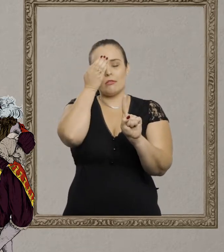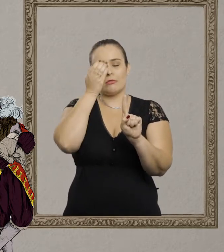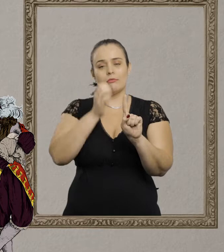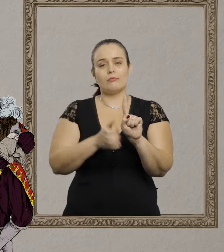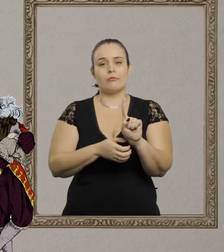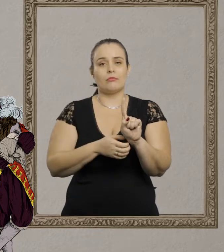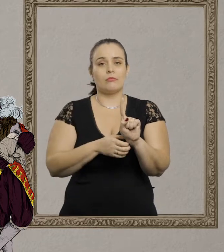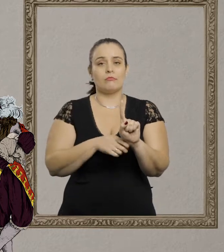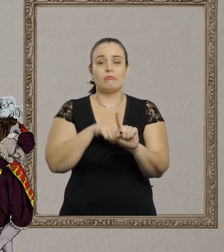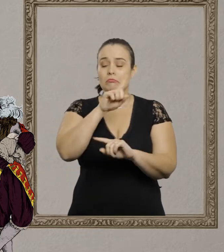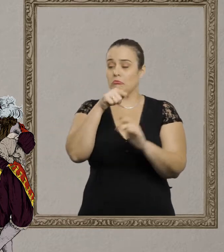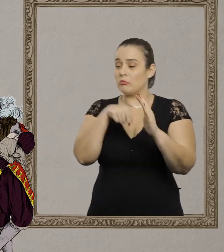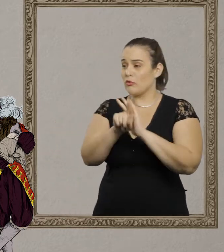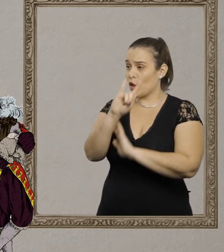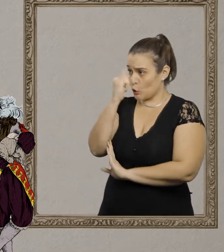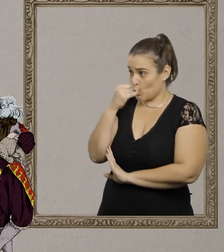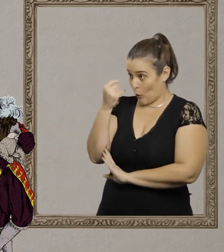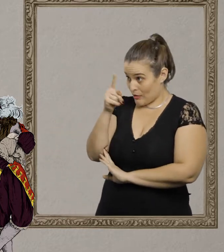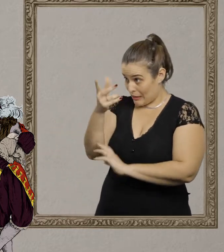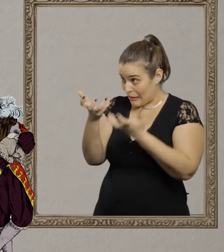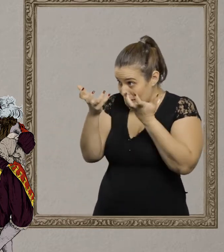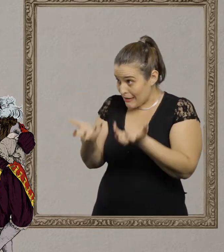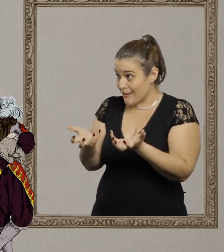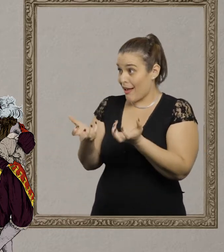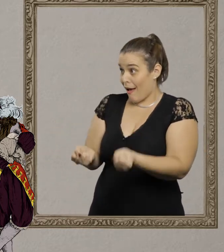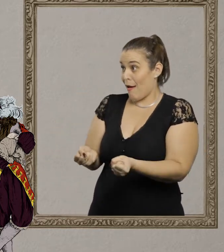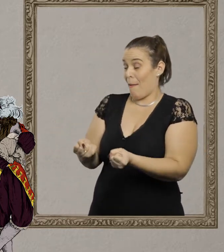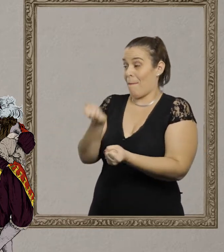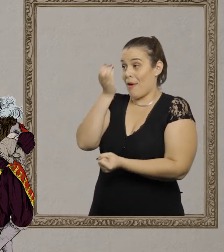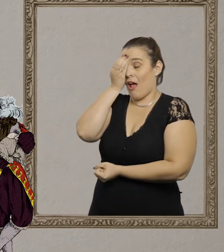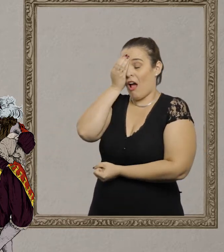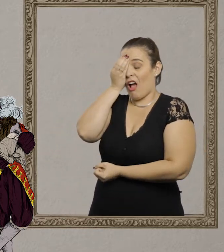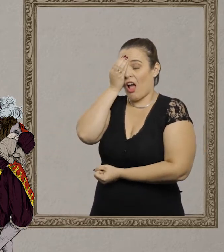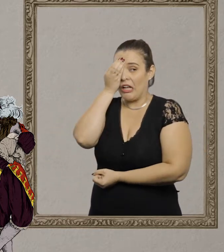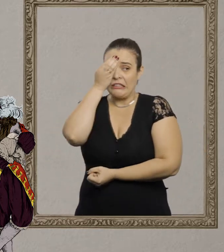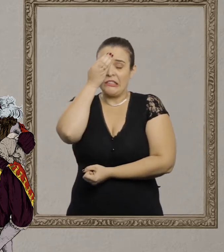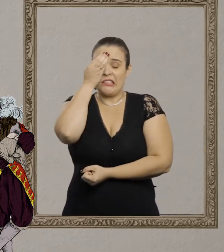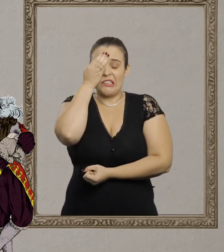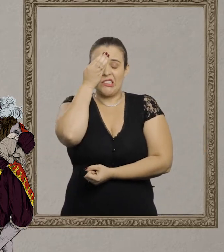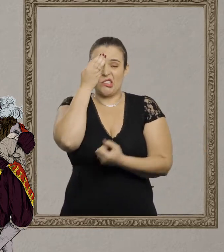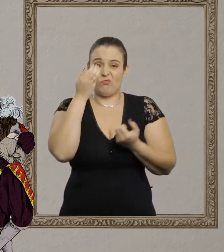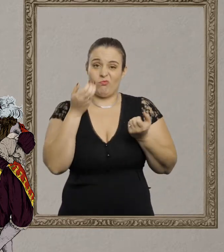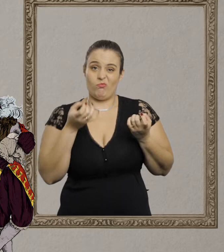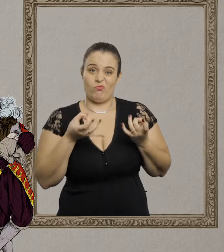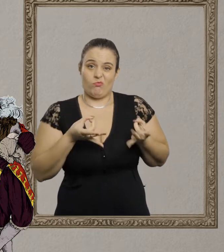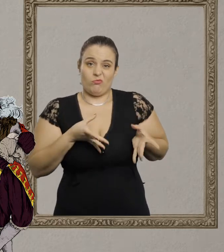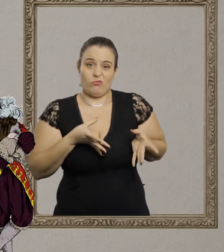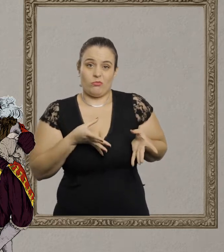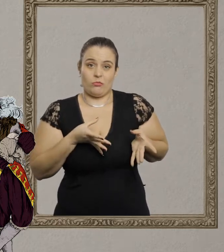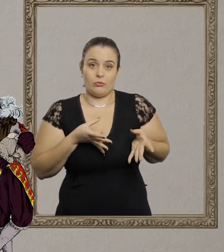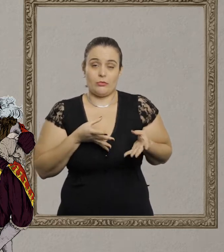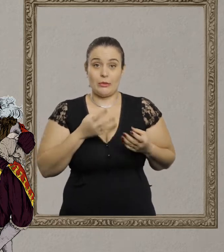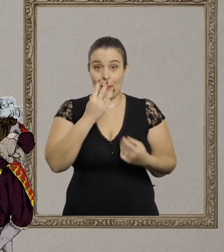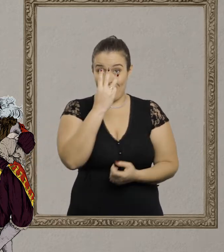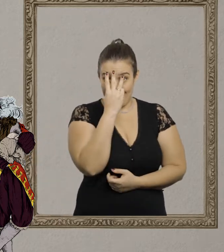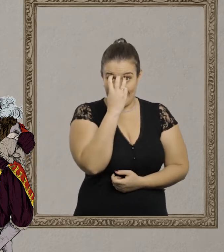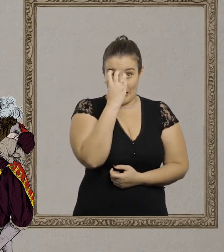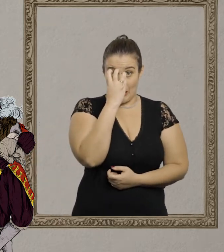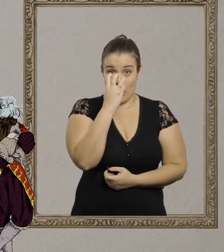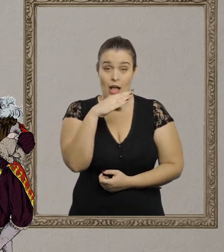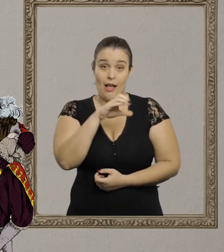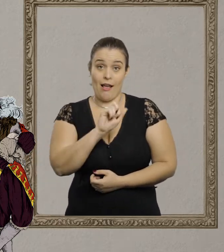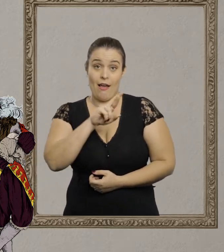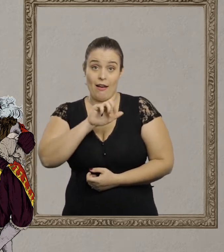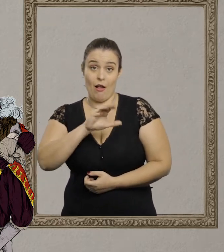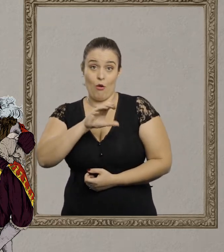ser pirata. João respondeu que tinha vontade de ser pirata, mas depois desistiu. Miguel, Caracol e